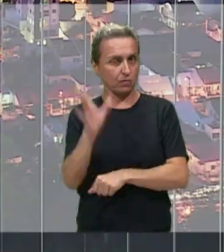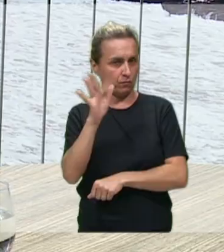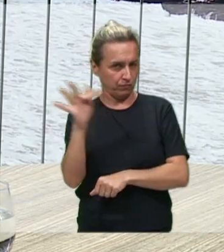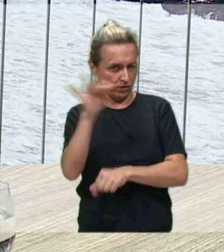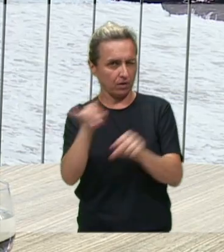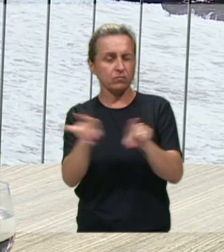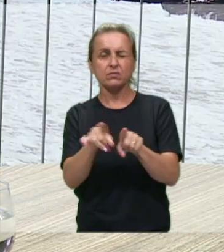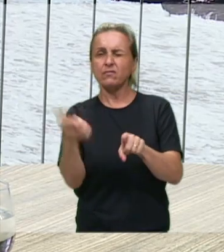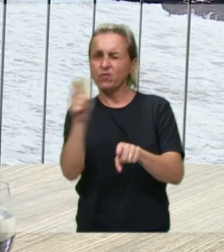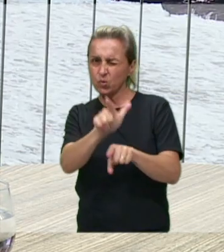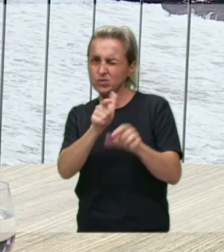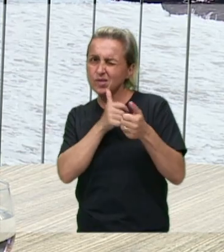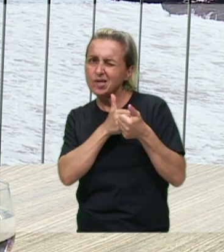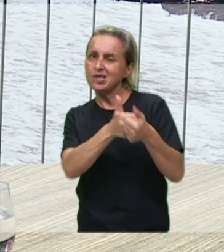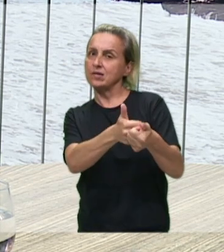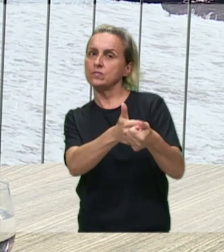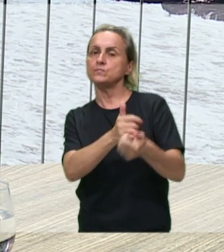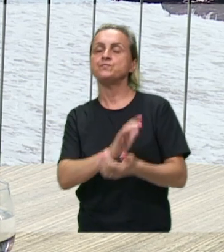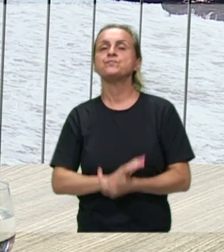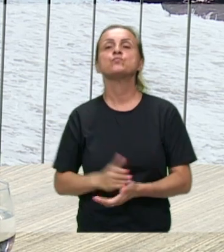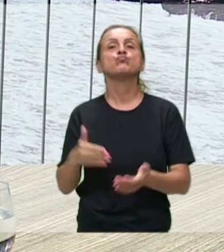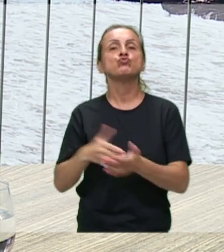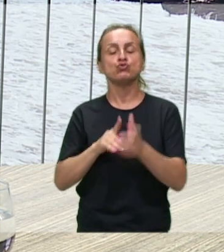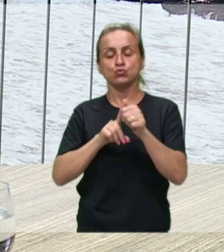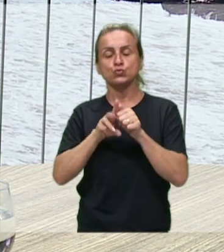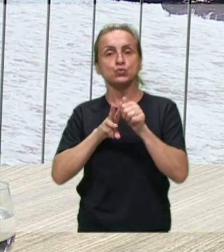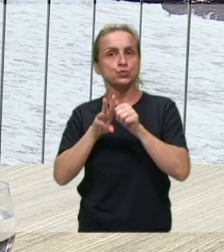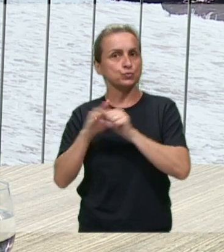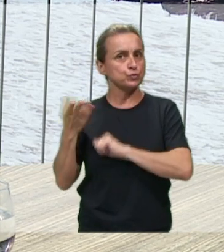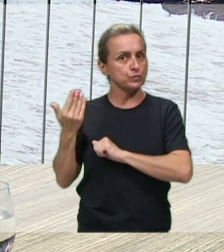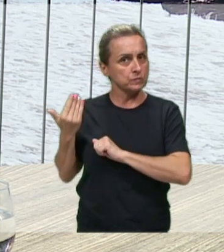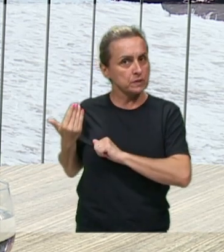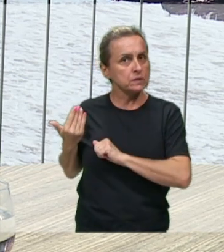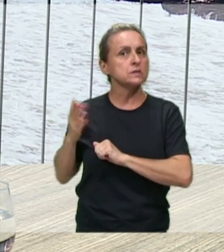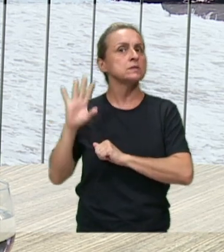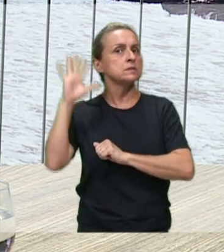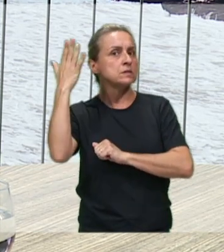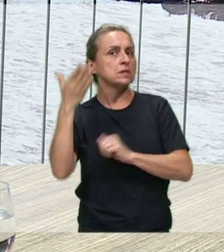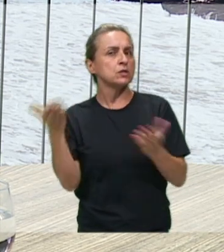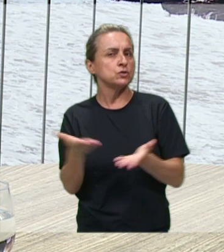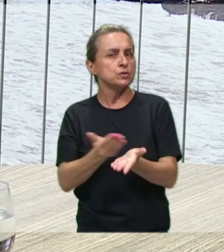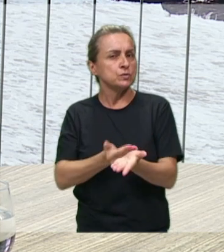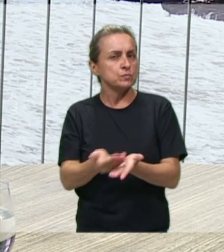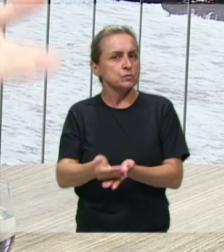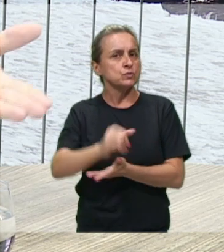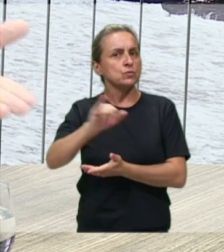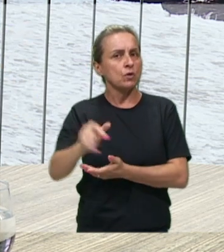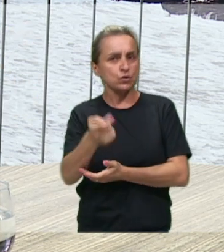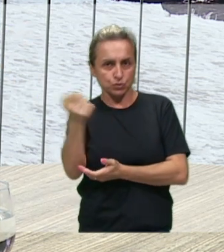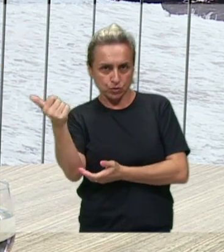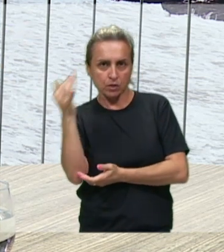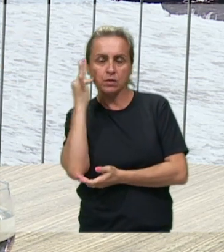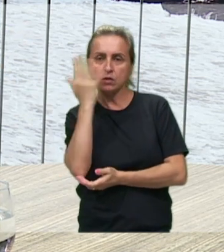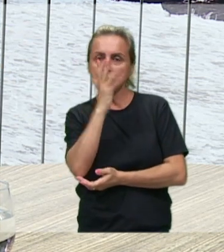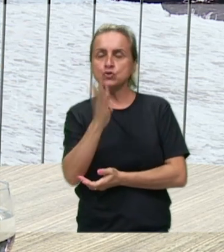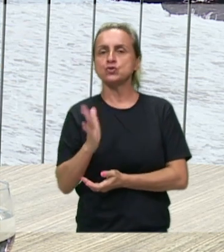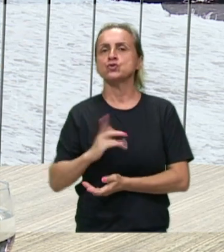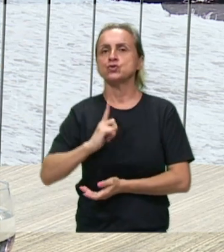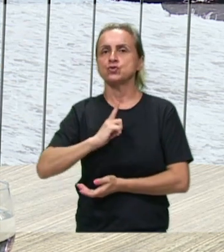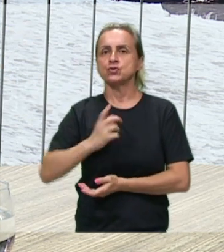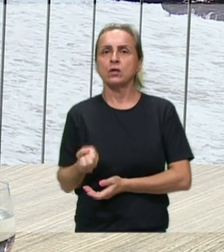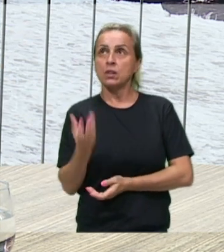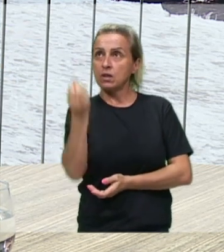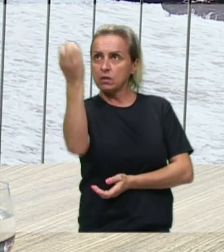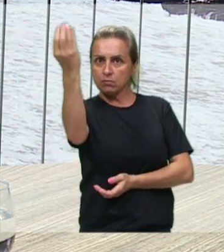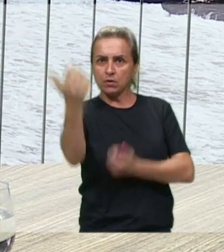e, consequentemente, nos últimos meses agora, que veio acontecendo já em janeiro, fevereiro, já tem uma viagem próxima já com uma agenda